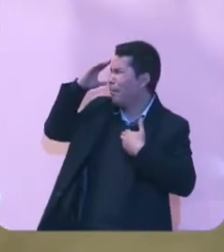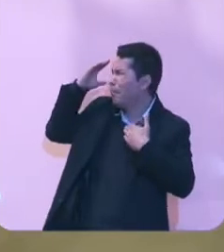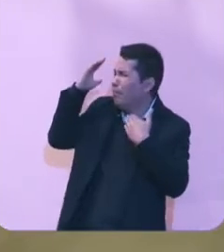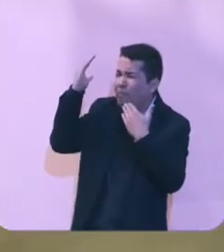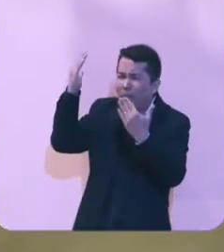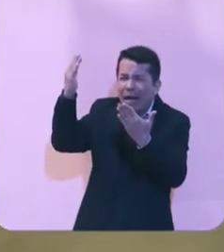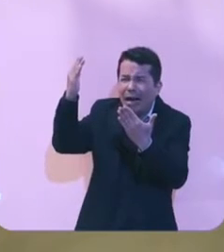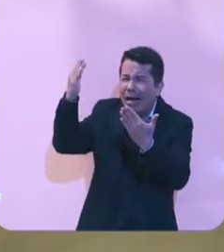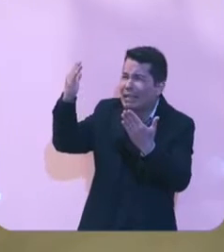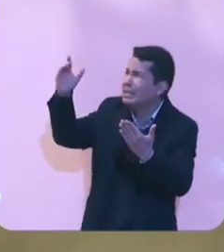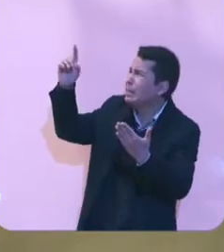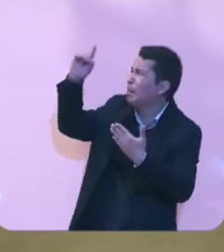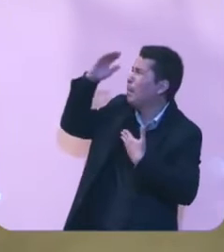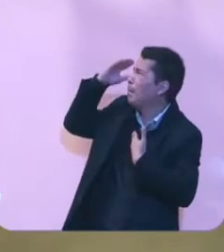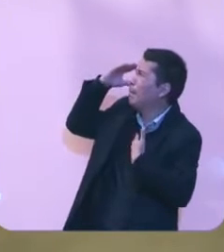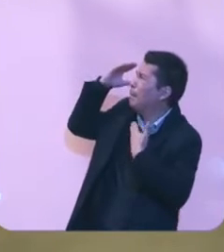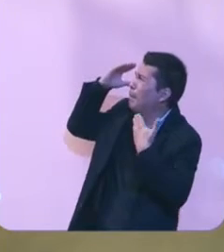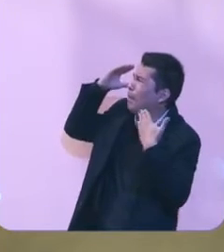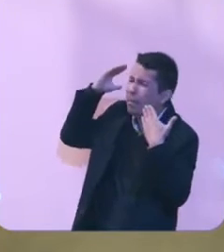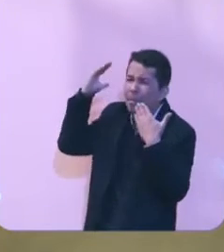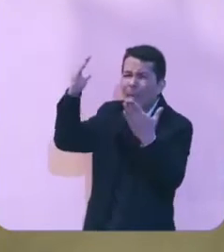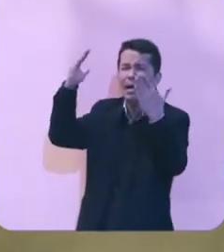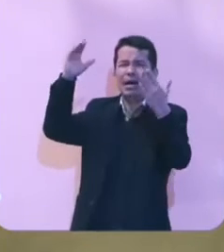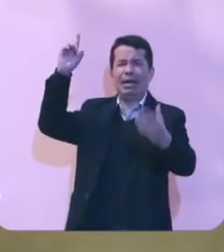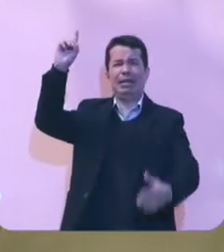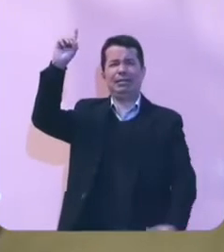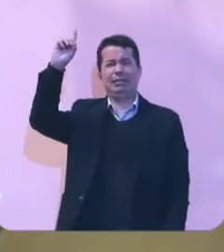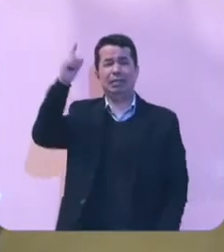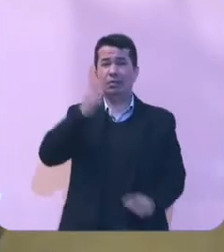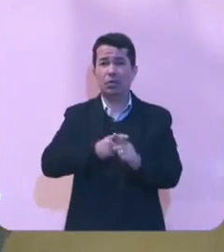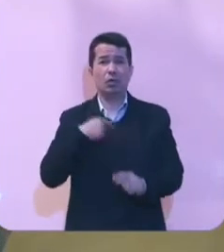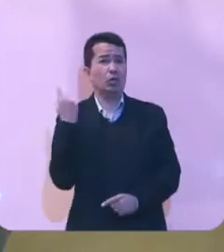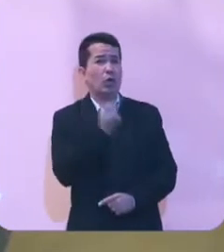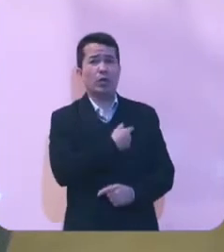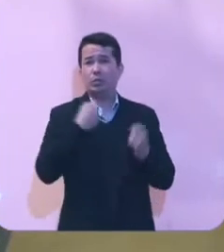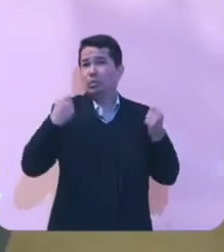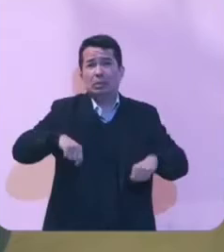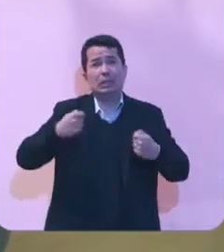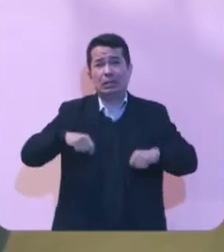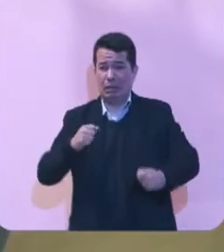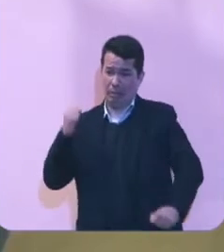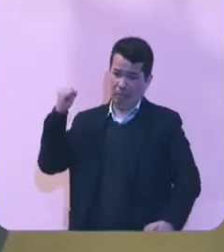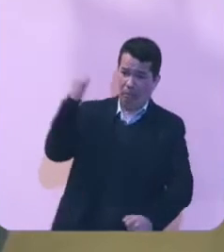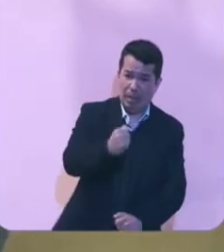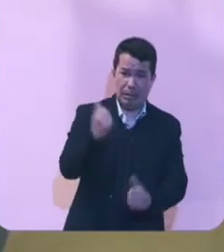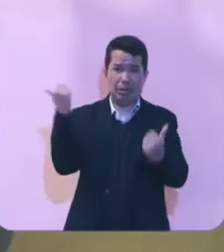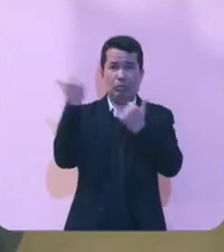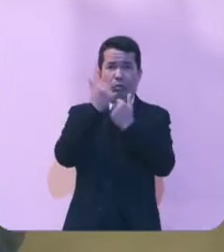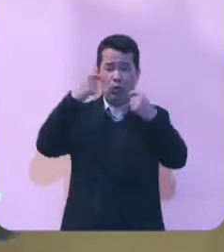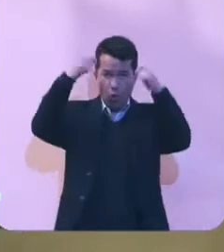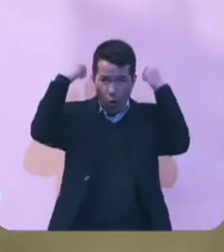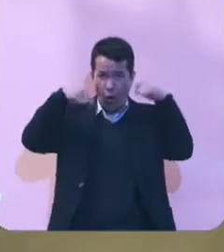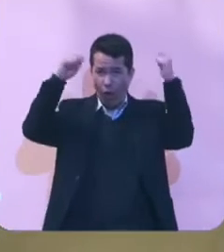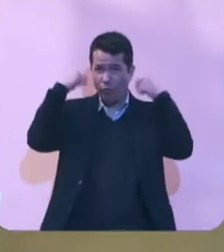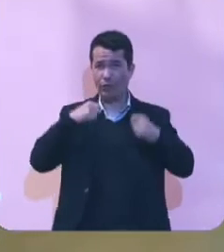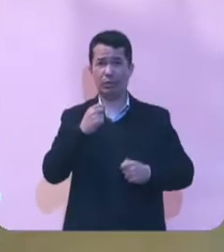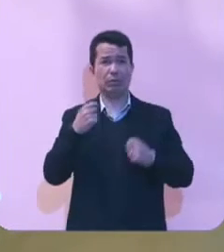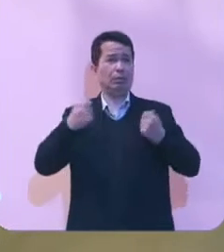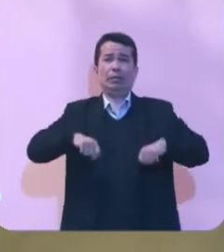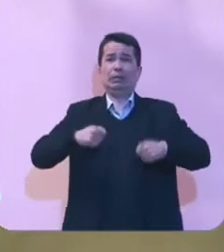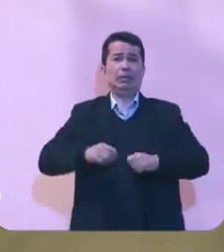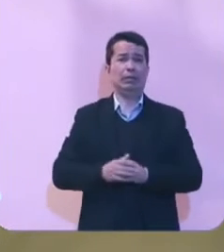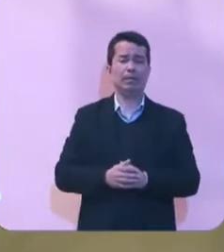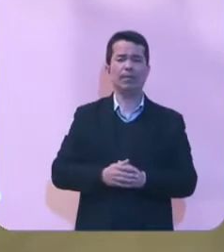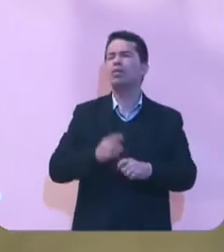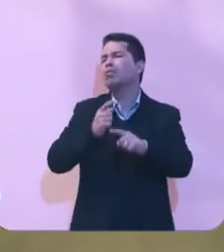um dia Jesus se tornou o Cordeiro de Deus que tira o pecado do mundo. E todos nós,